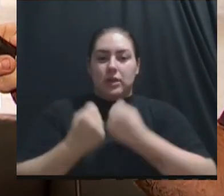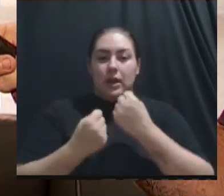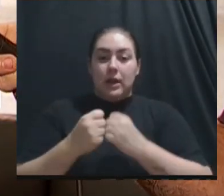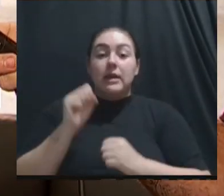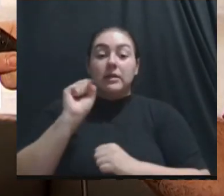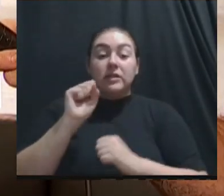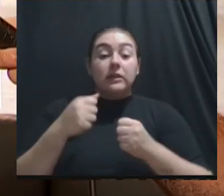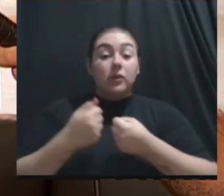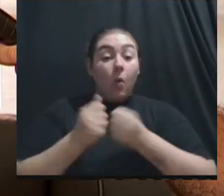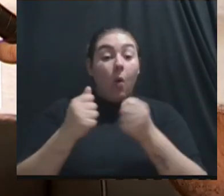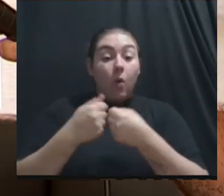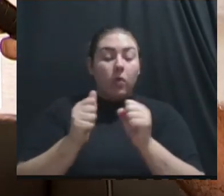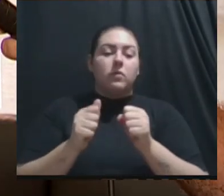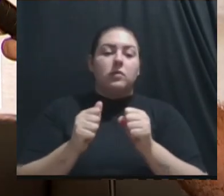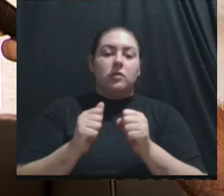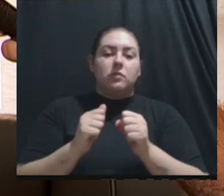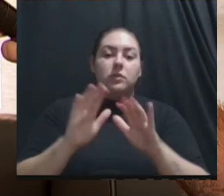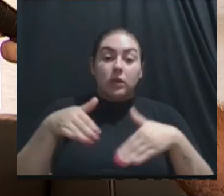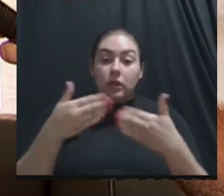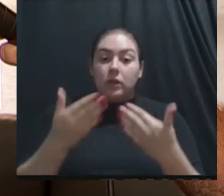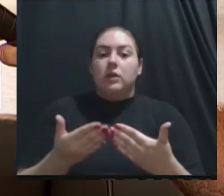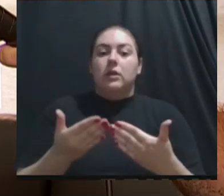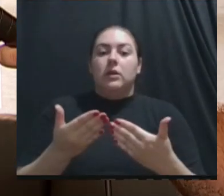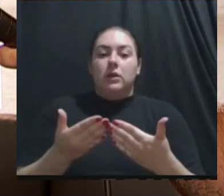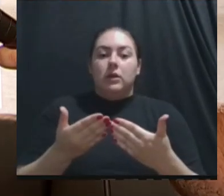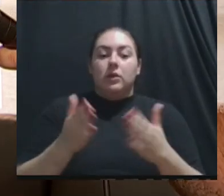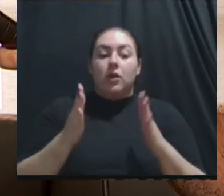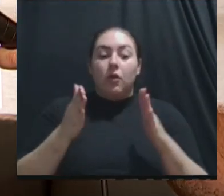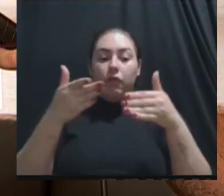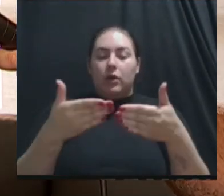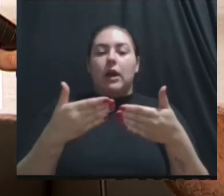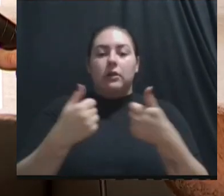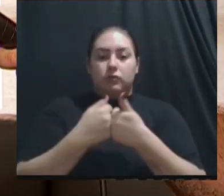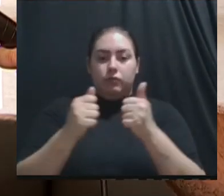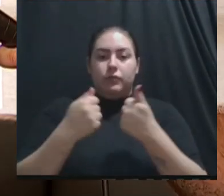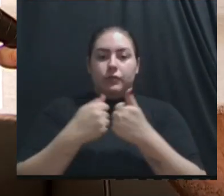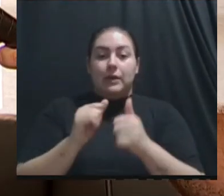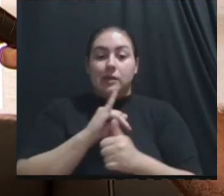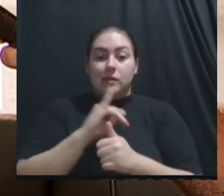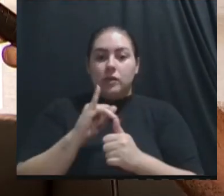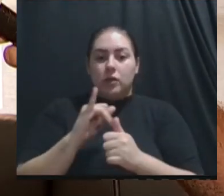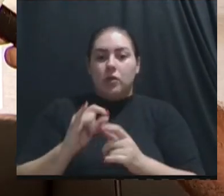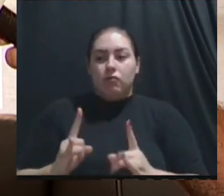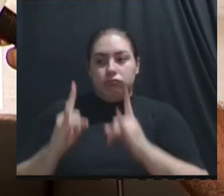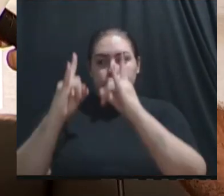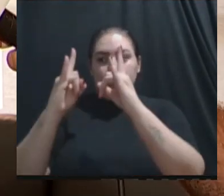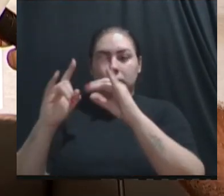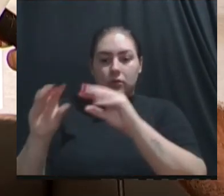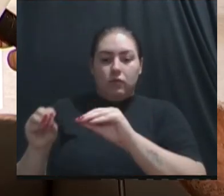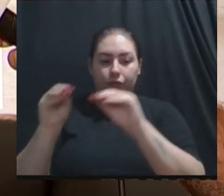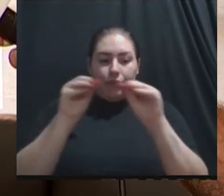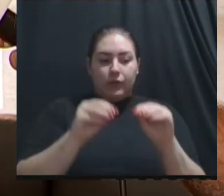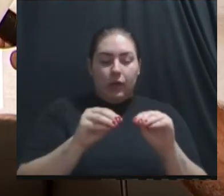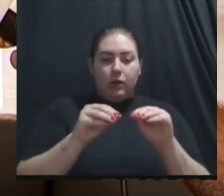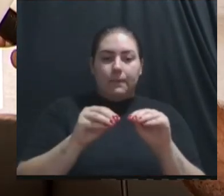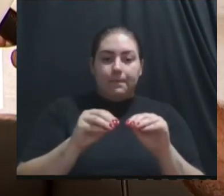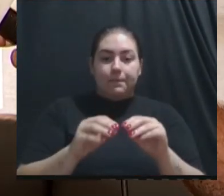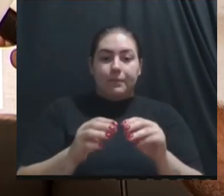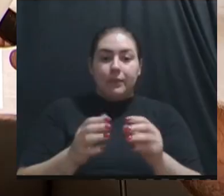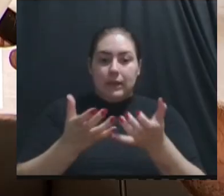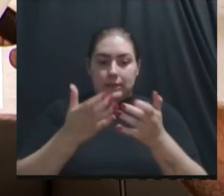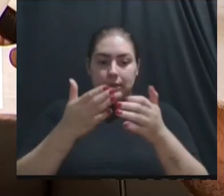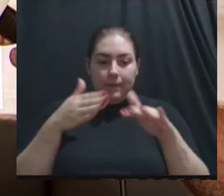é o transporte em detrimento ao carro. Então, se o empreendimento vier para o centro e ele quiser pôr vagas, que é onde vai